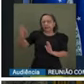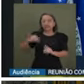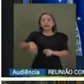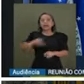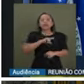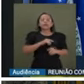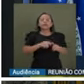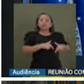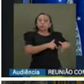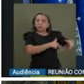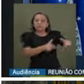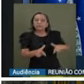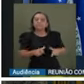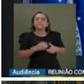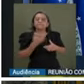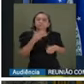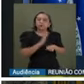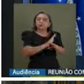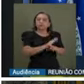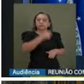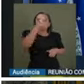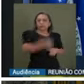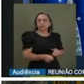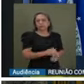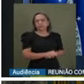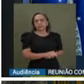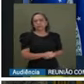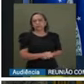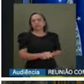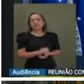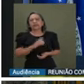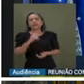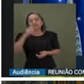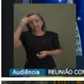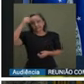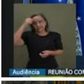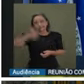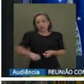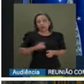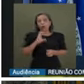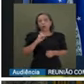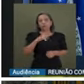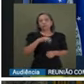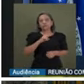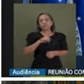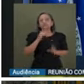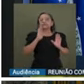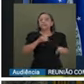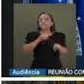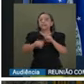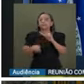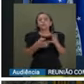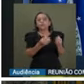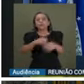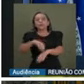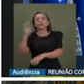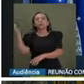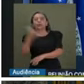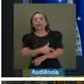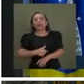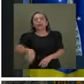do proletariado Ditadura do proletariado para quem não sabe é a ditadura comunista que já matou muito mais inclusive do que a